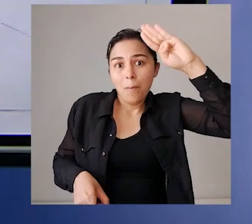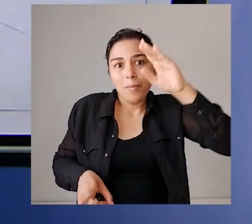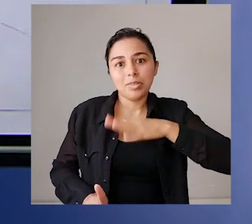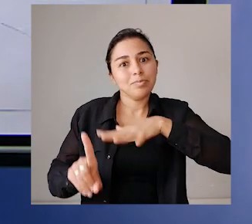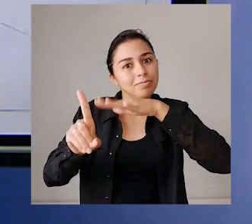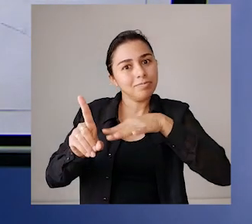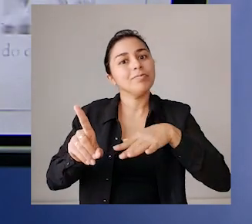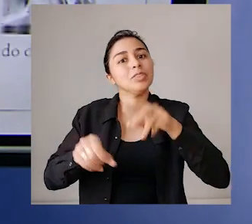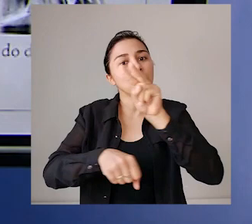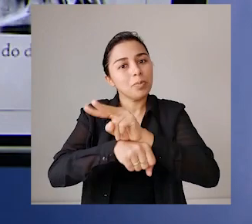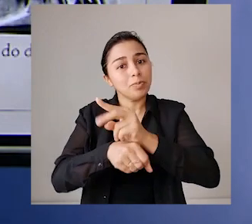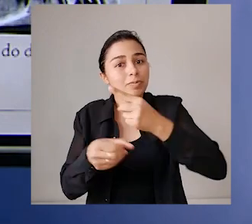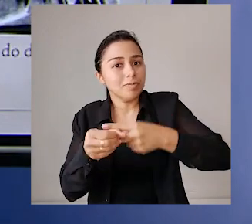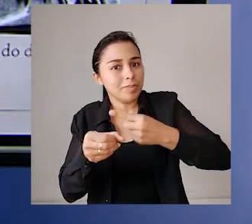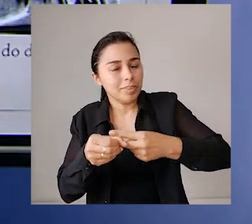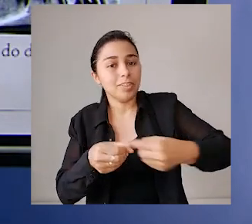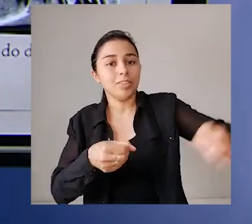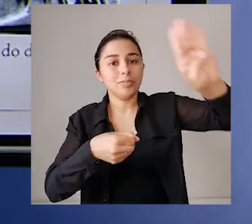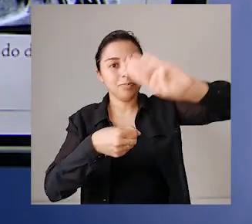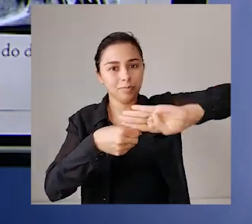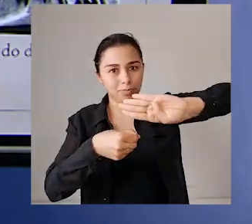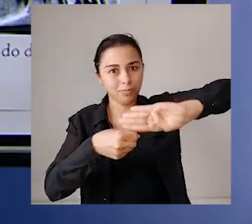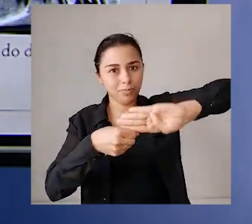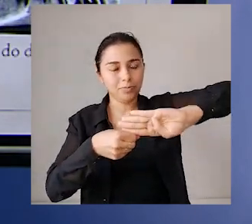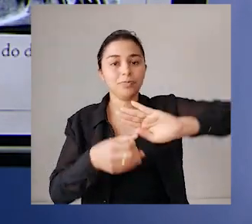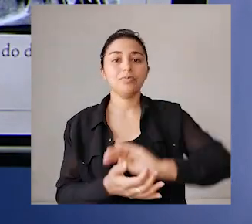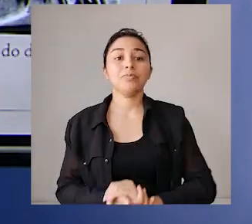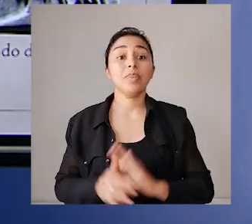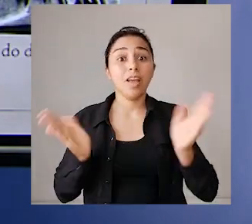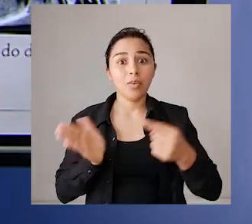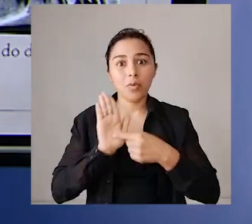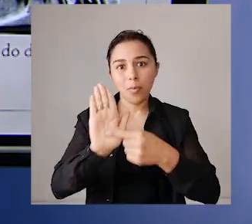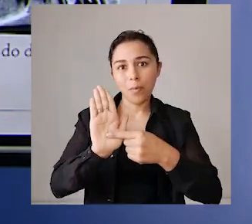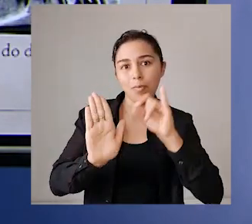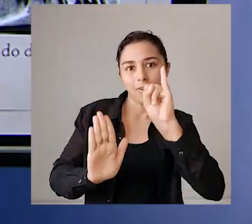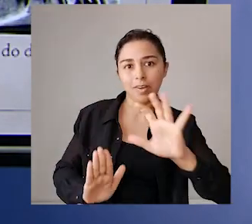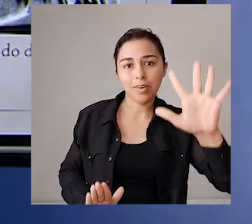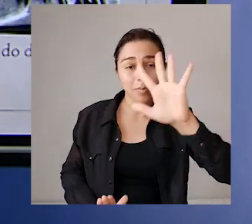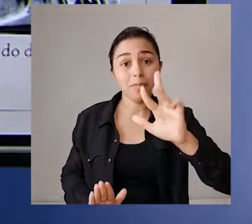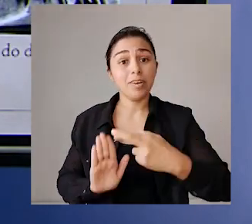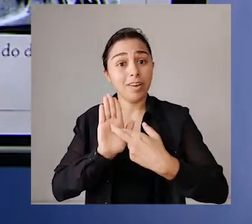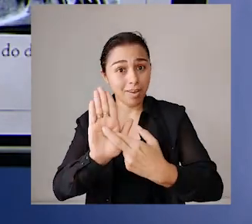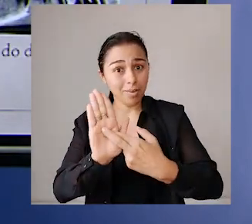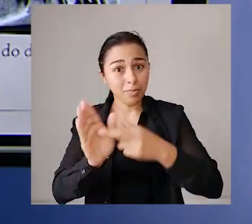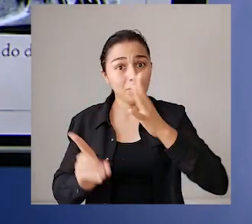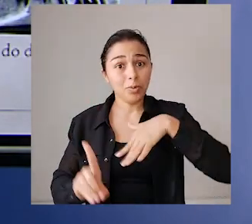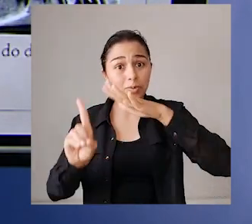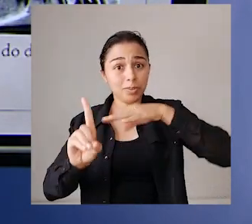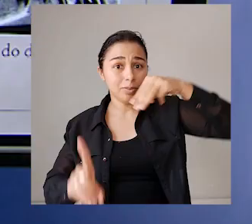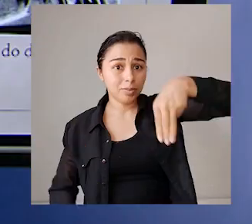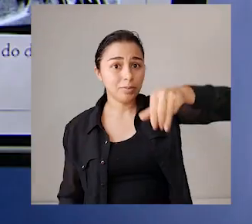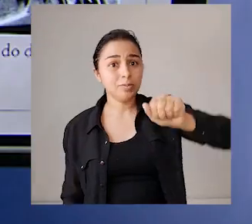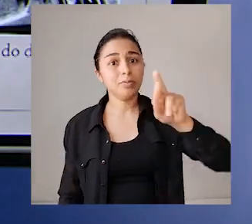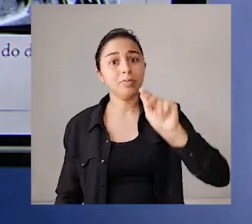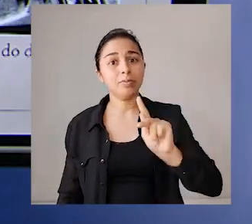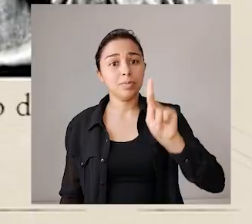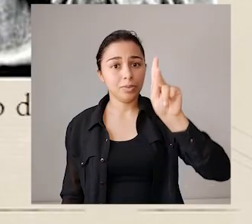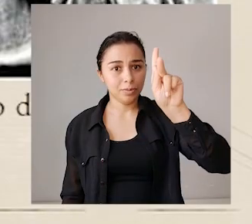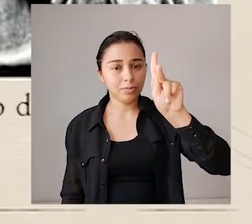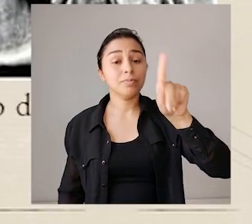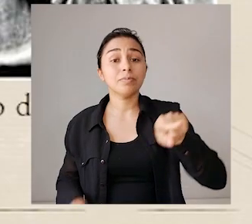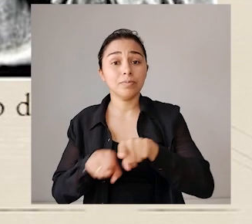Babilônia. Aqui a gente vai ver agora uma representação do deus Marduk e do